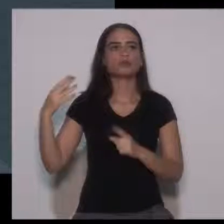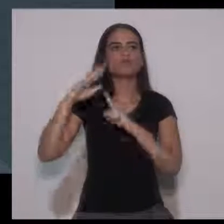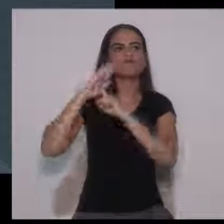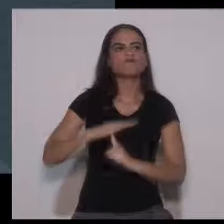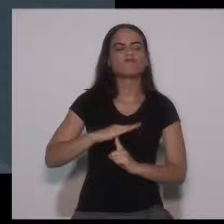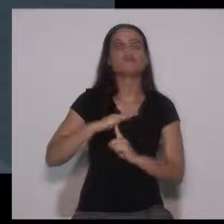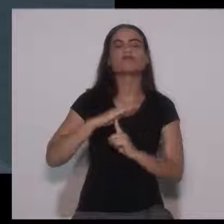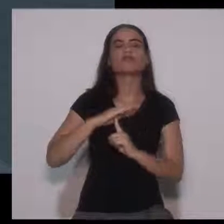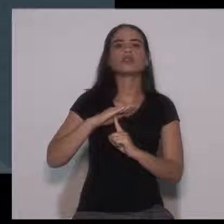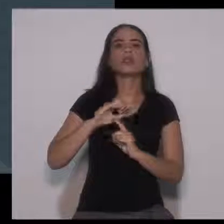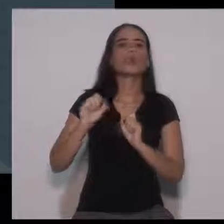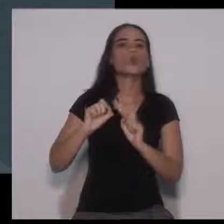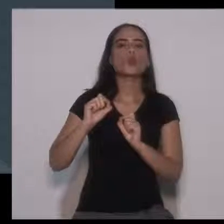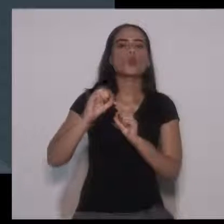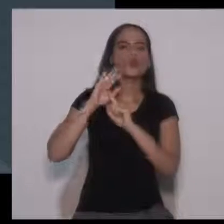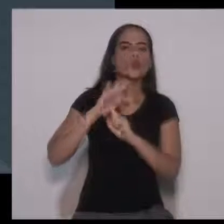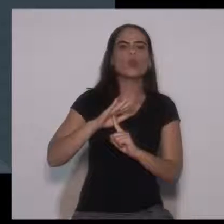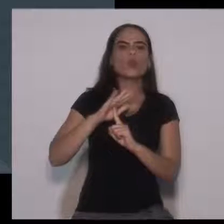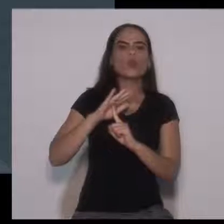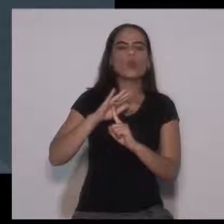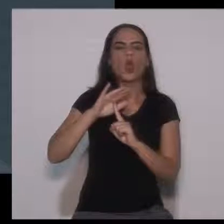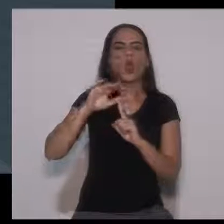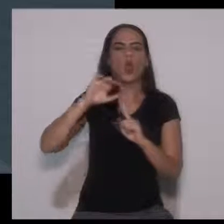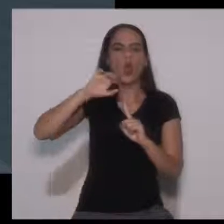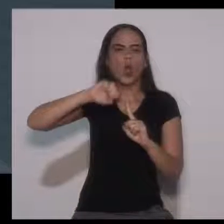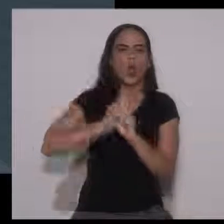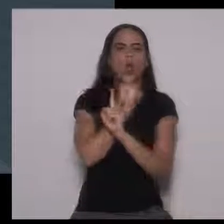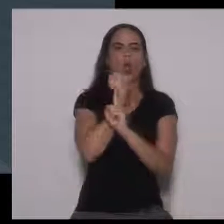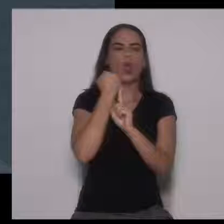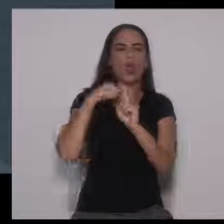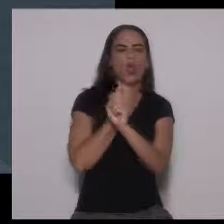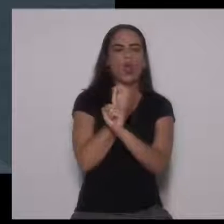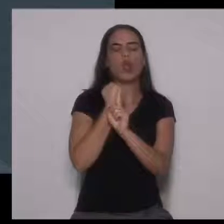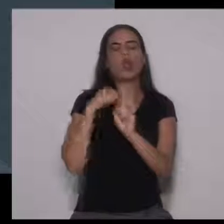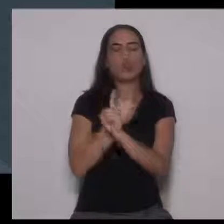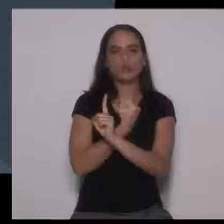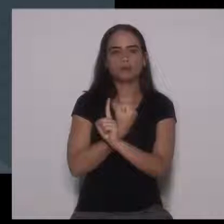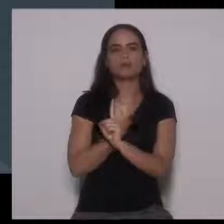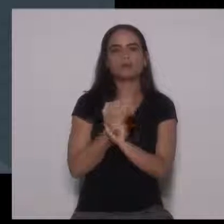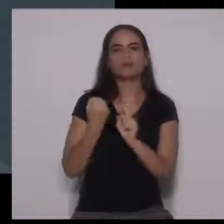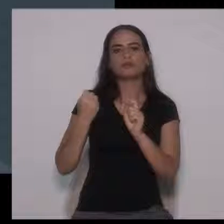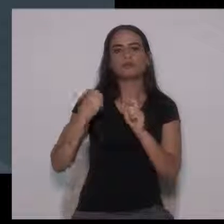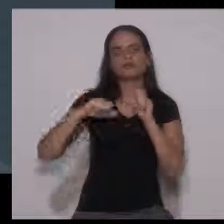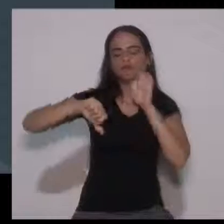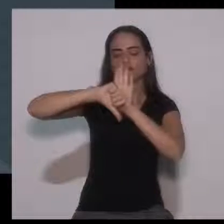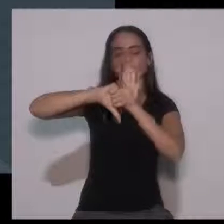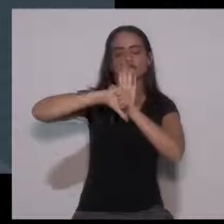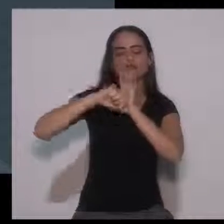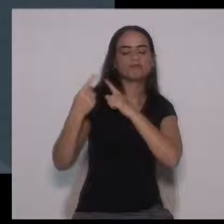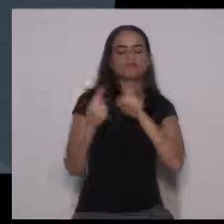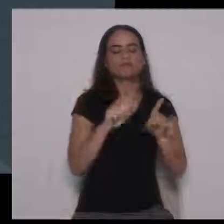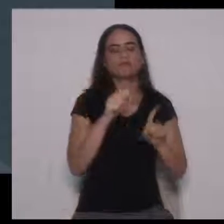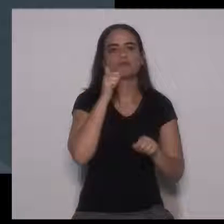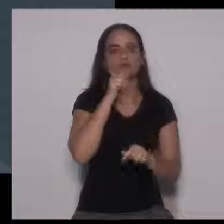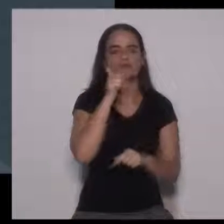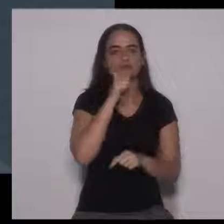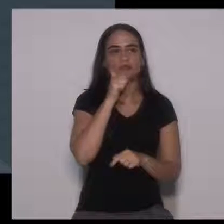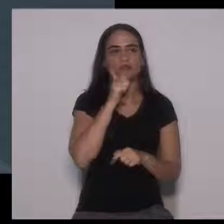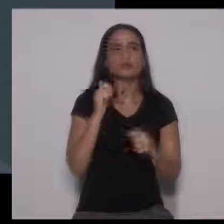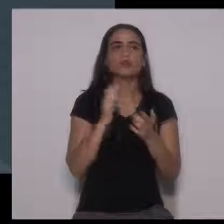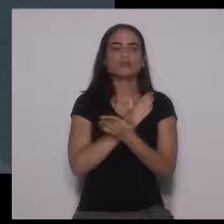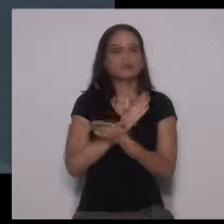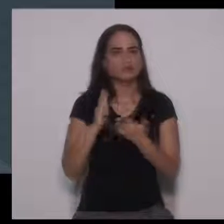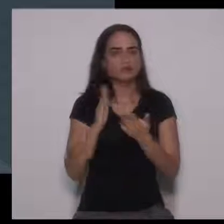feminicídios? Feminicídios são crimes de ódio. Nem todo crime contra a mulher, né, nem todo assassinato de mulher é feminicídio. Para